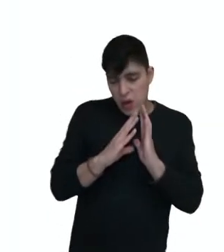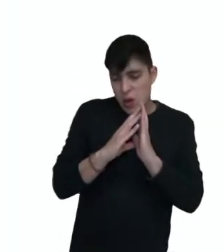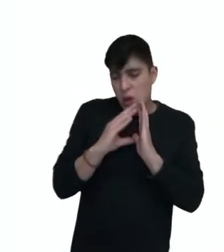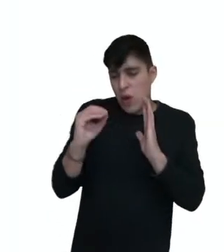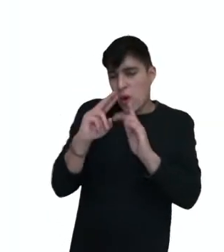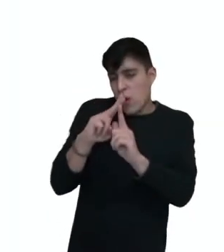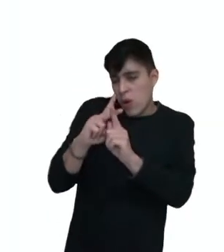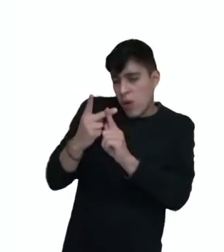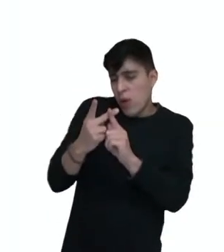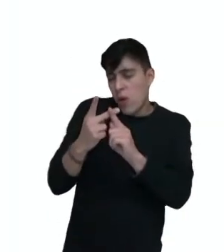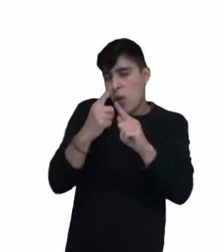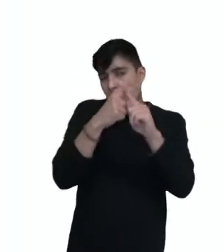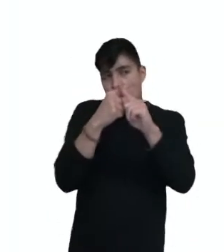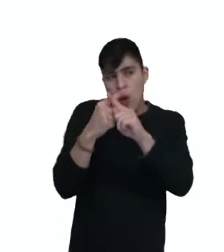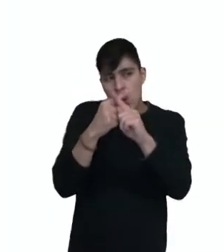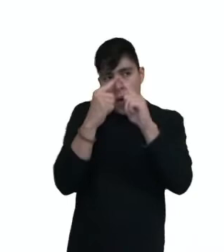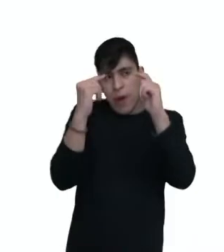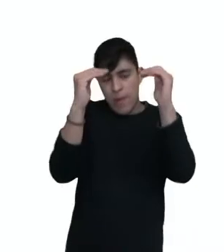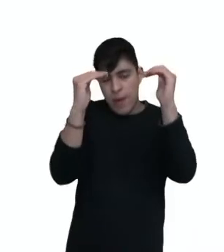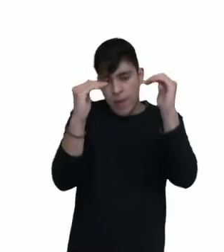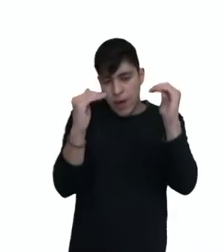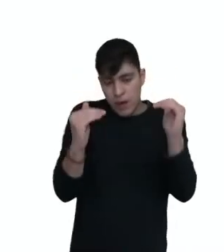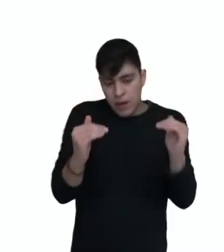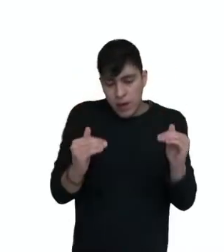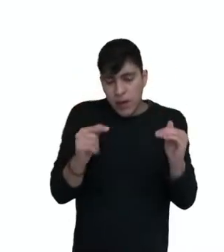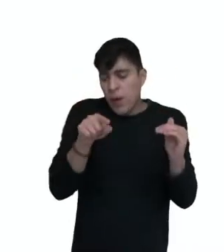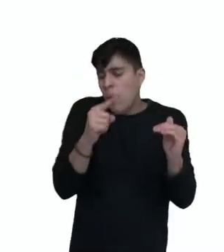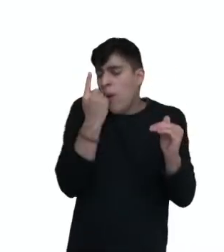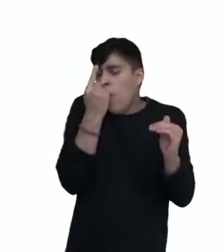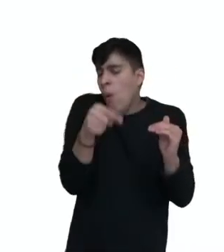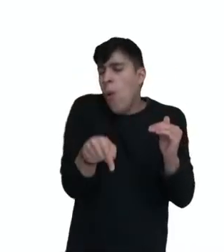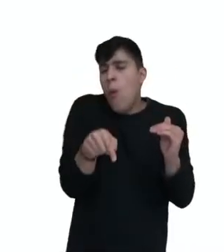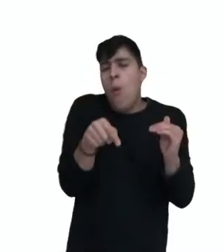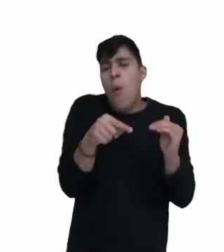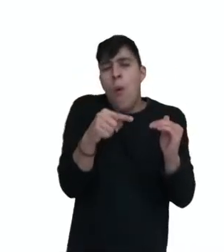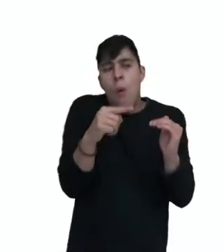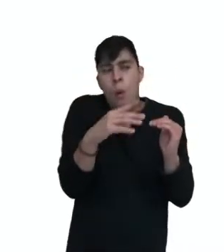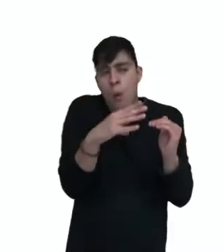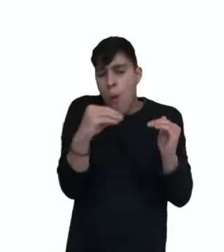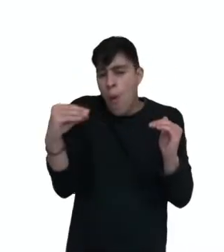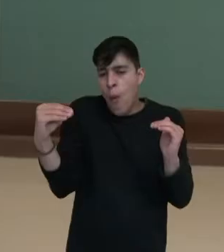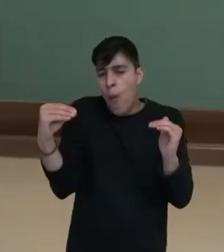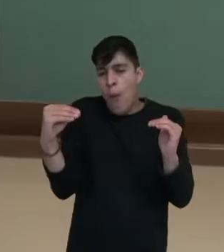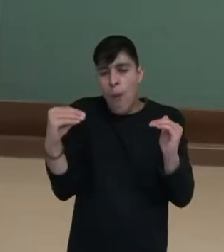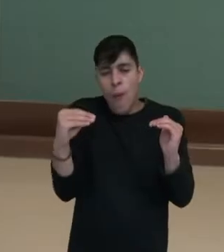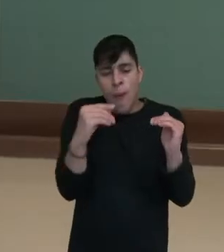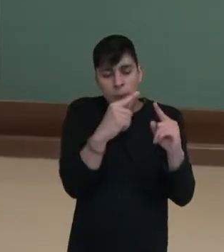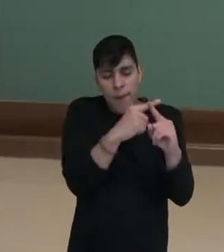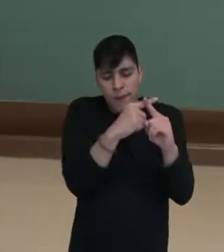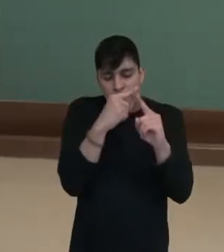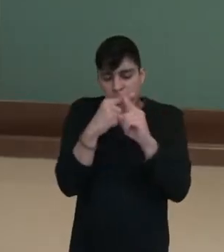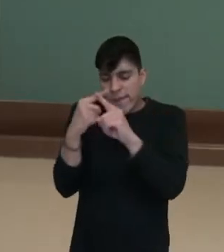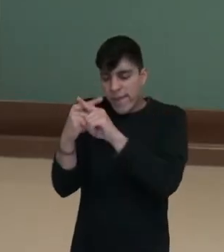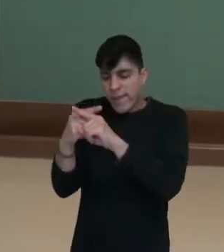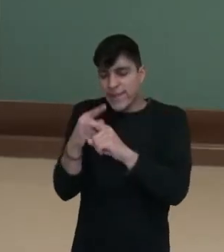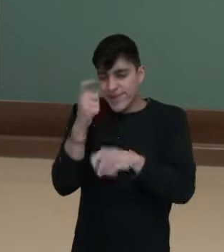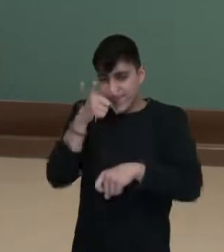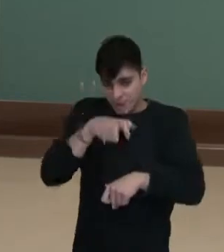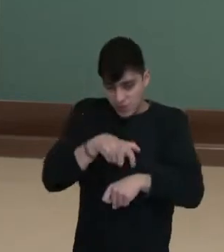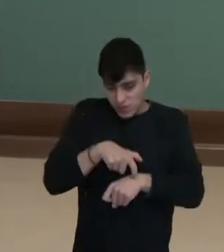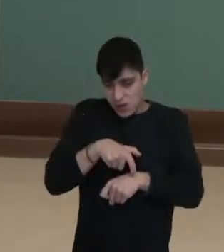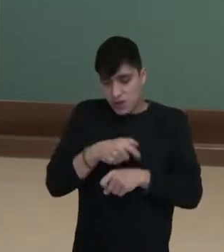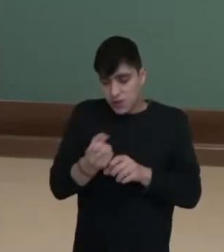os cromossomos, se parearam, mas esse gene ele simplesmente se duplicou. Tenho duas cópias dele. Na hora de formar